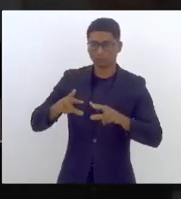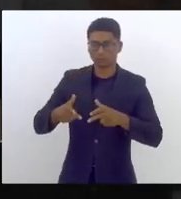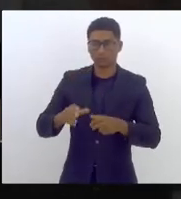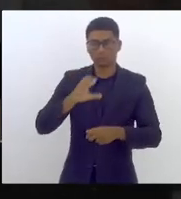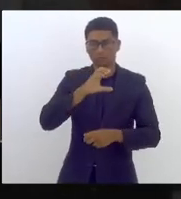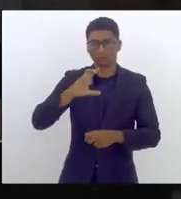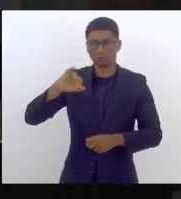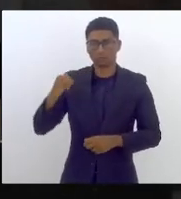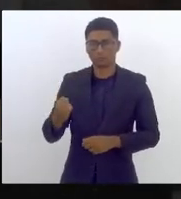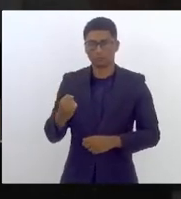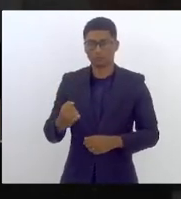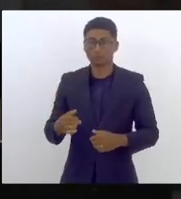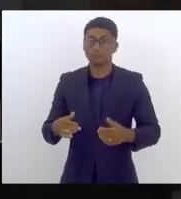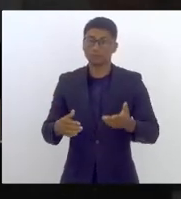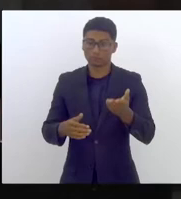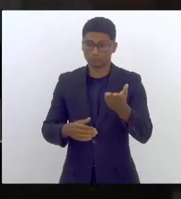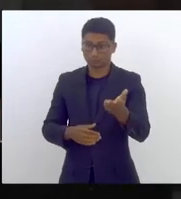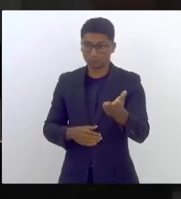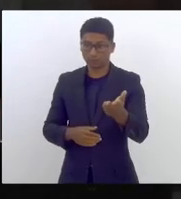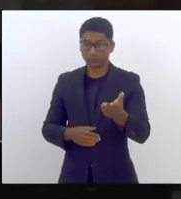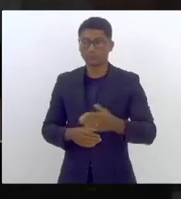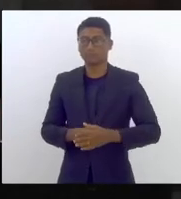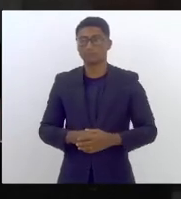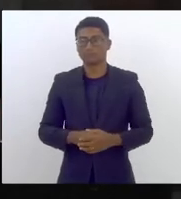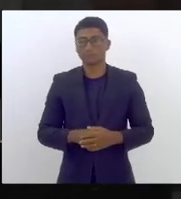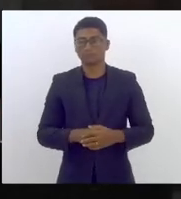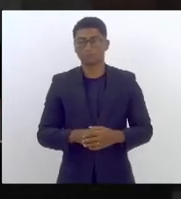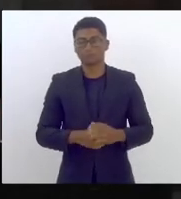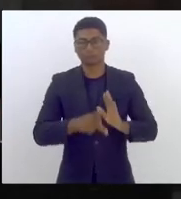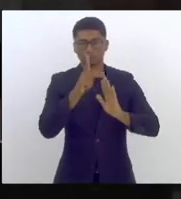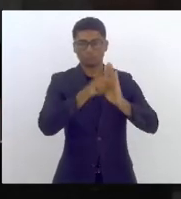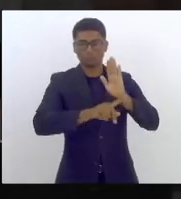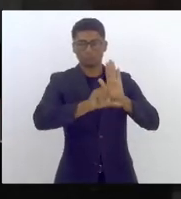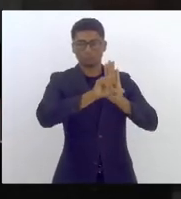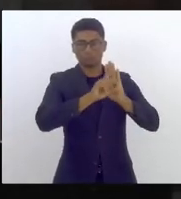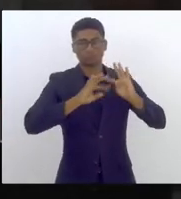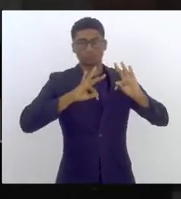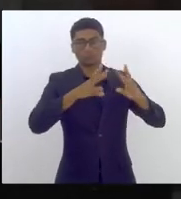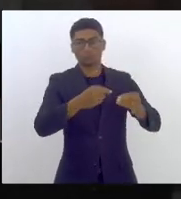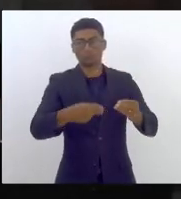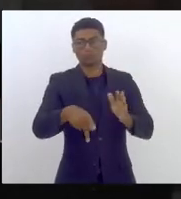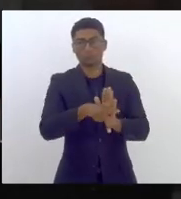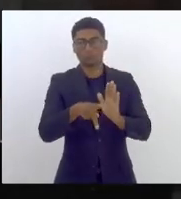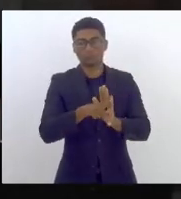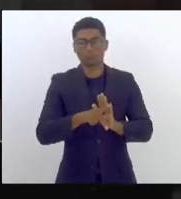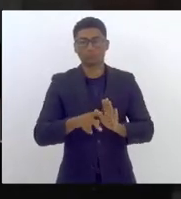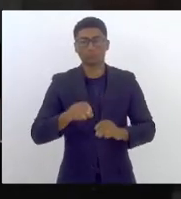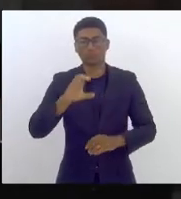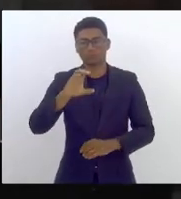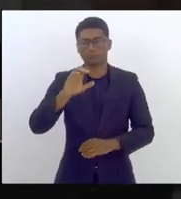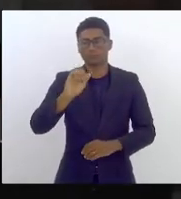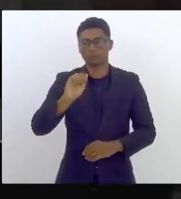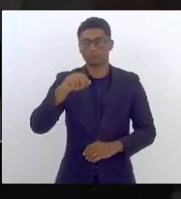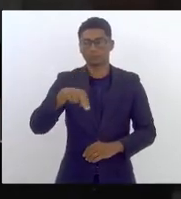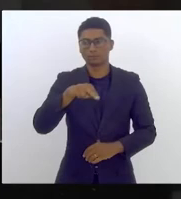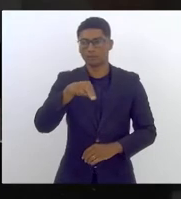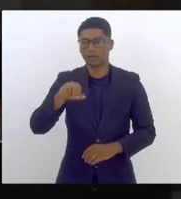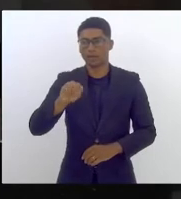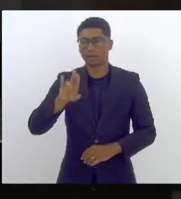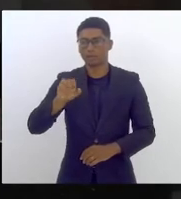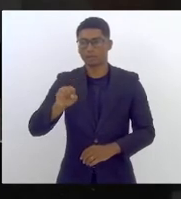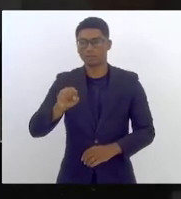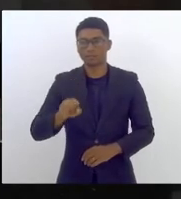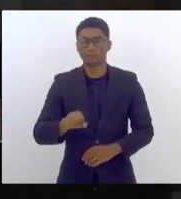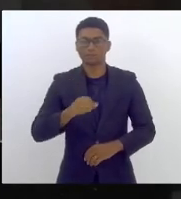e vossa excelência todos os projetos sobre cannabis medicinal saíram da caneta de